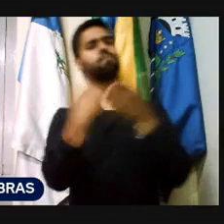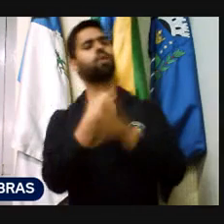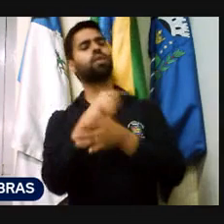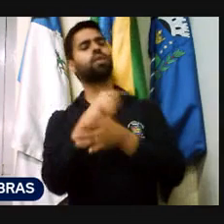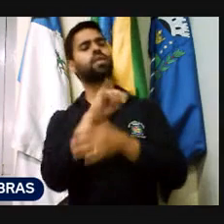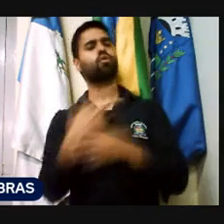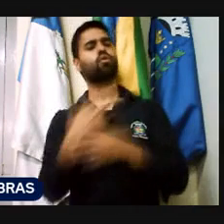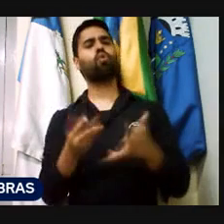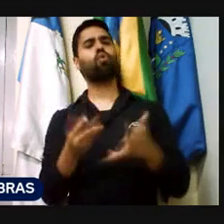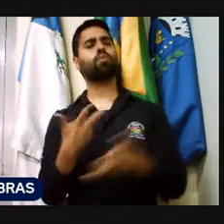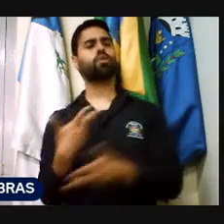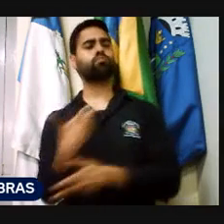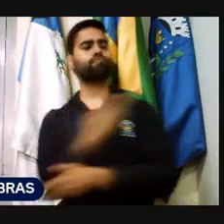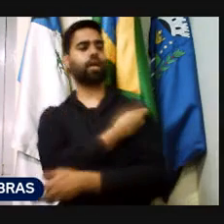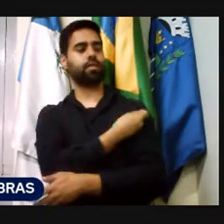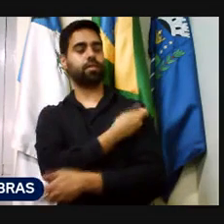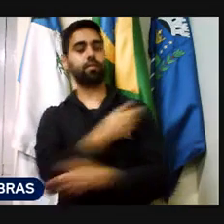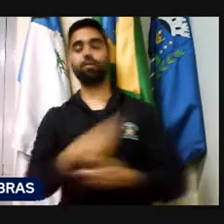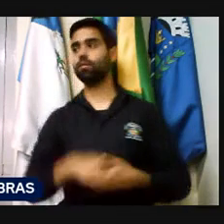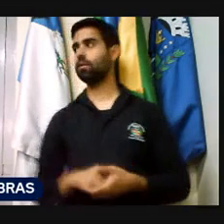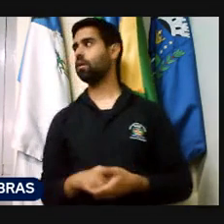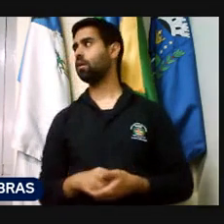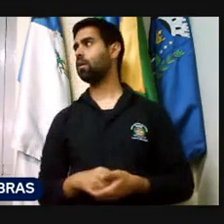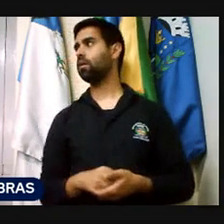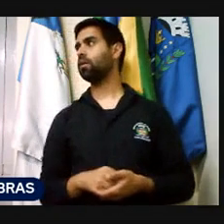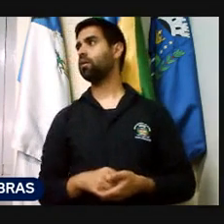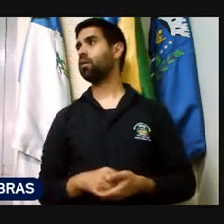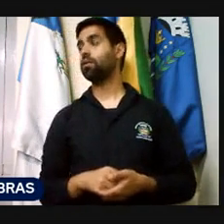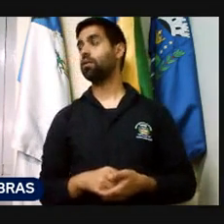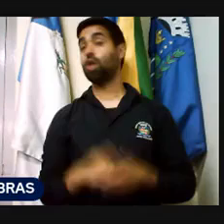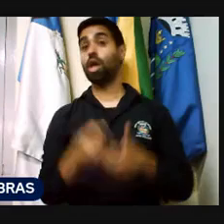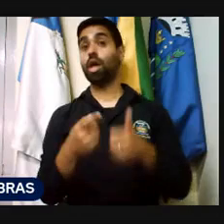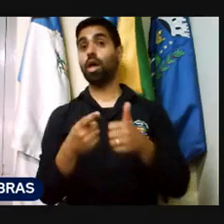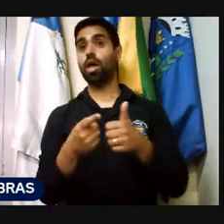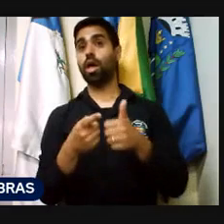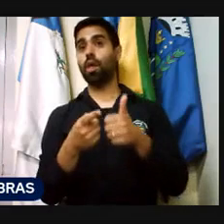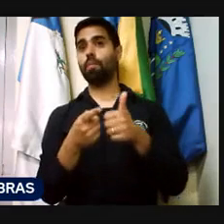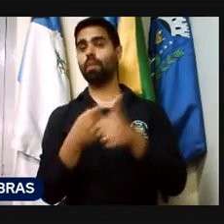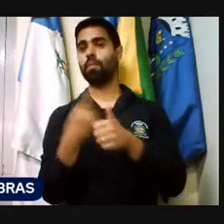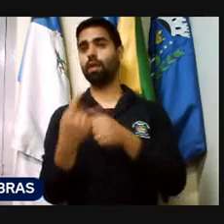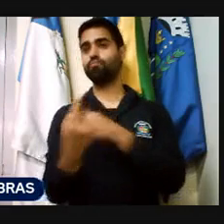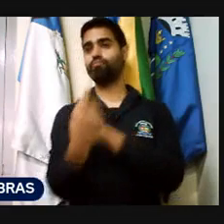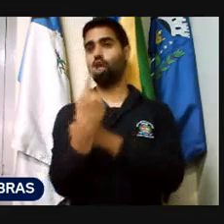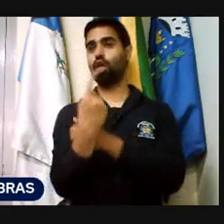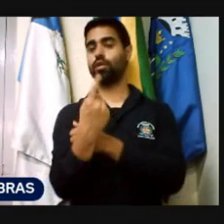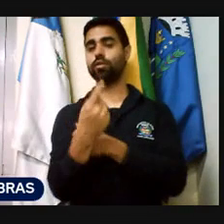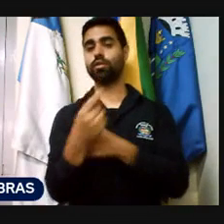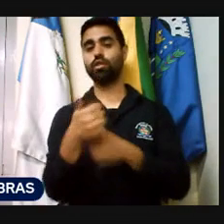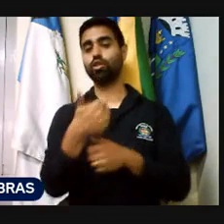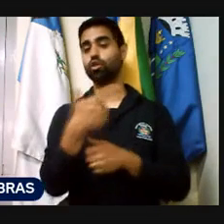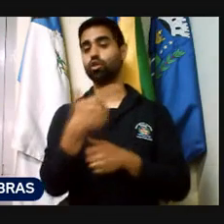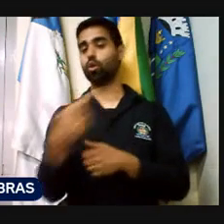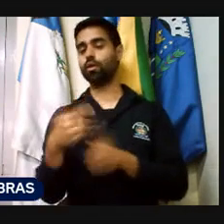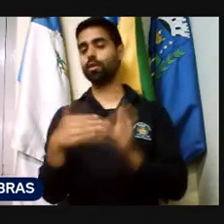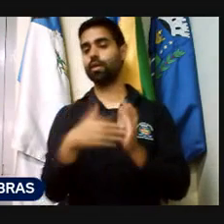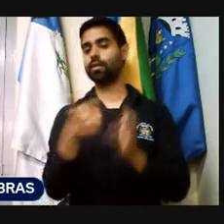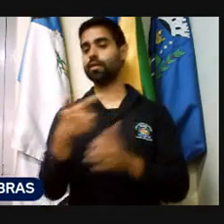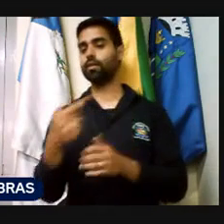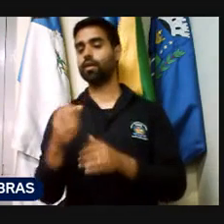vacinações. Então, nós vamos falar. Primeira dose, de 12 a 17 anos, no Instituto de